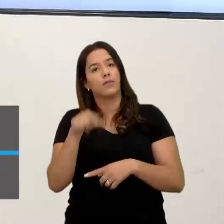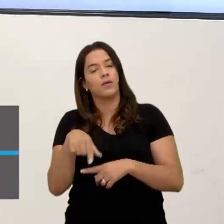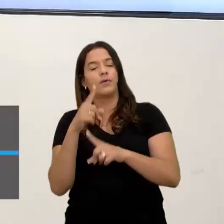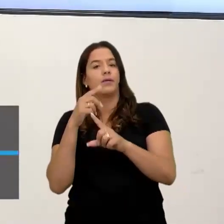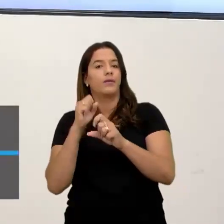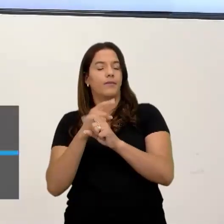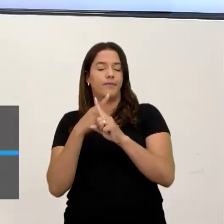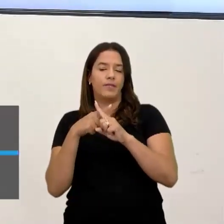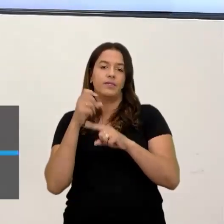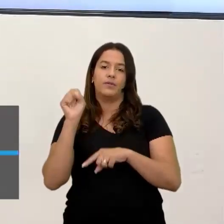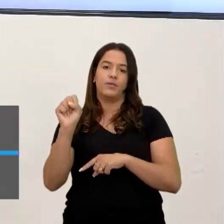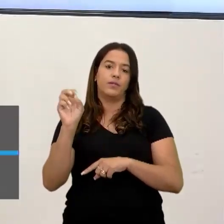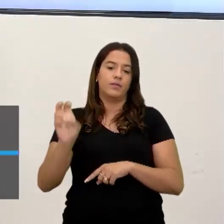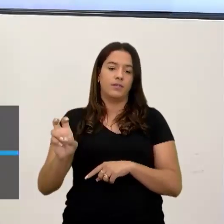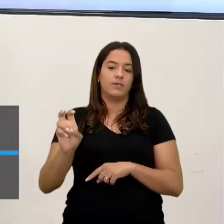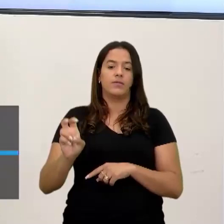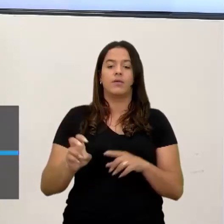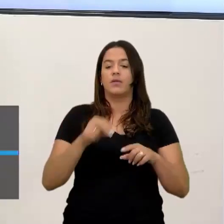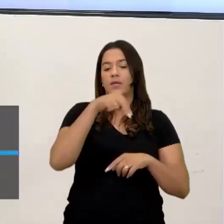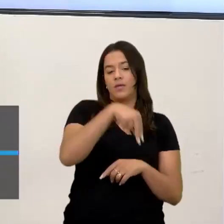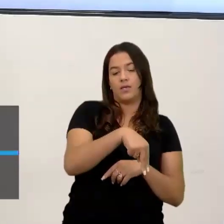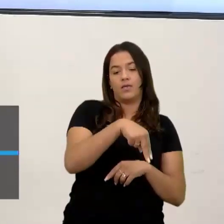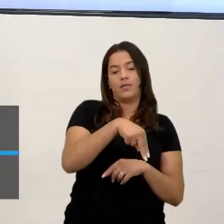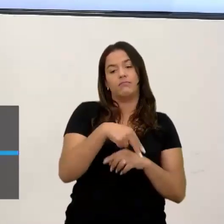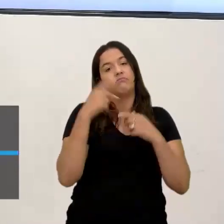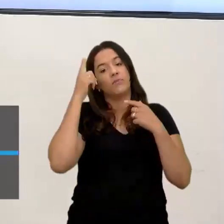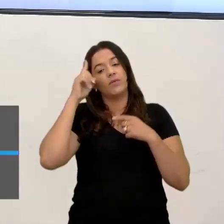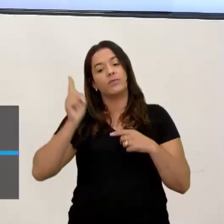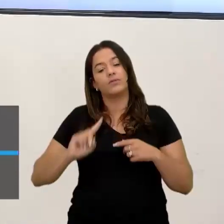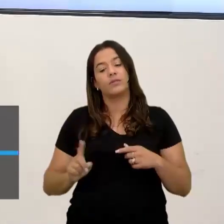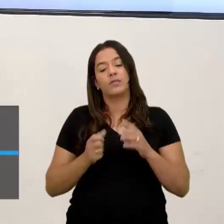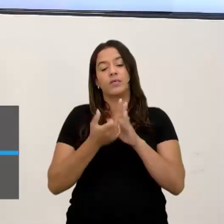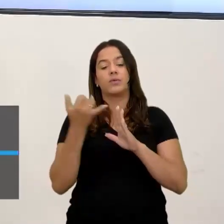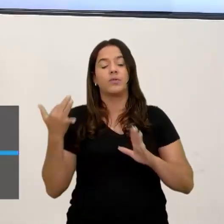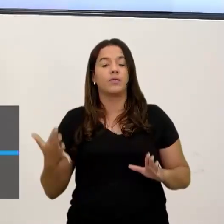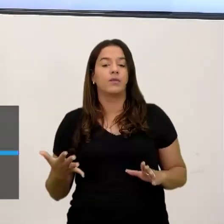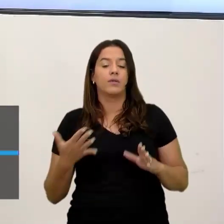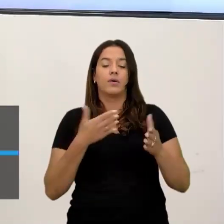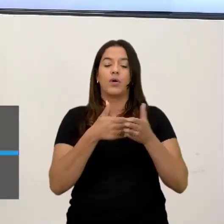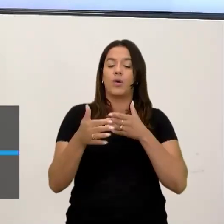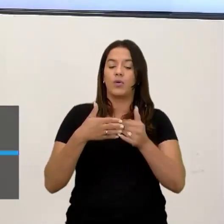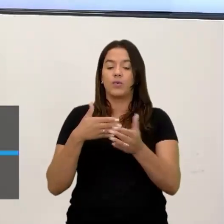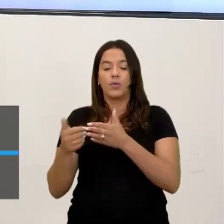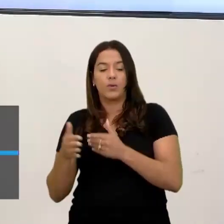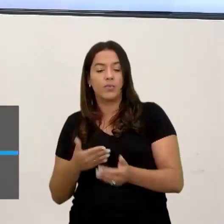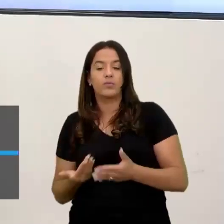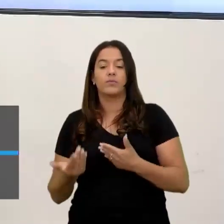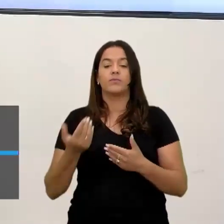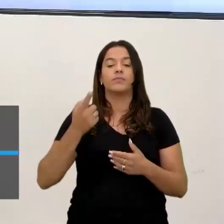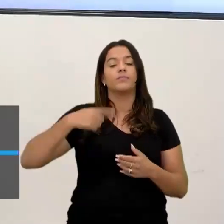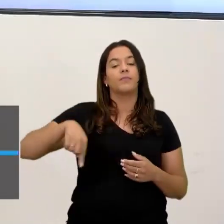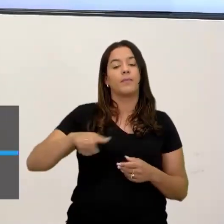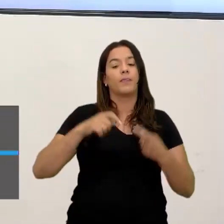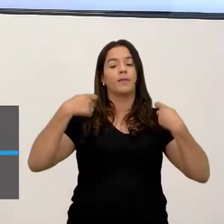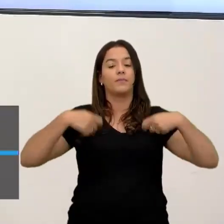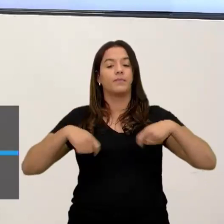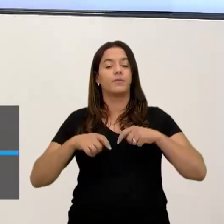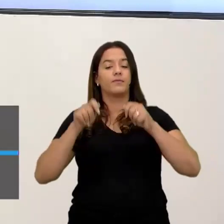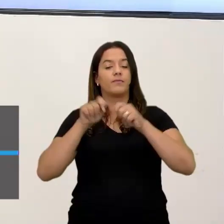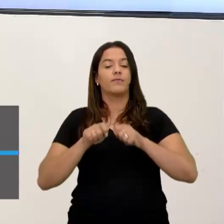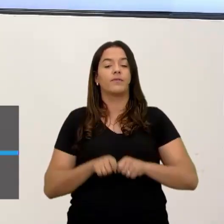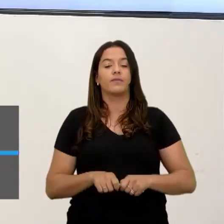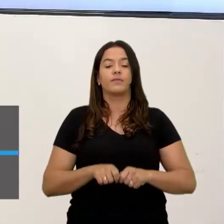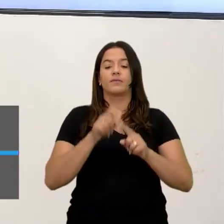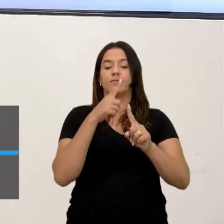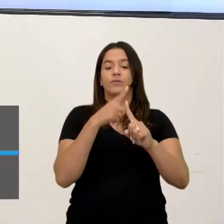vezes 85. Com N sacos, eu não sei quantos, qualquer letra, qualquer quantidade, eu tenho que multiplicar